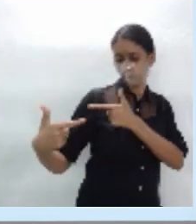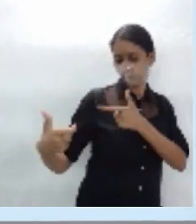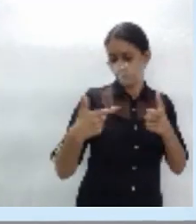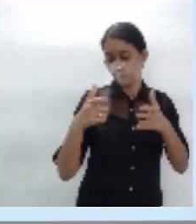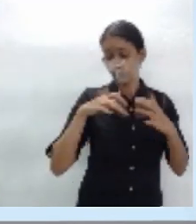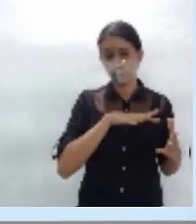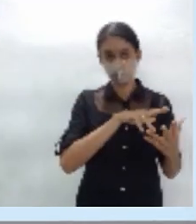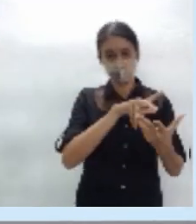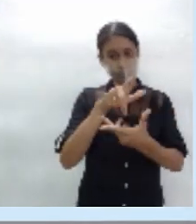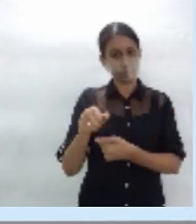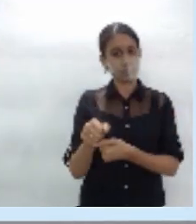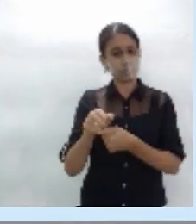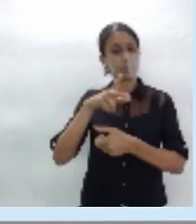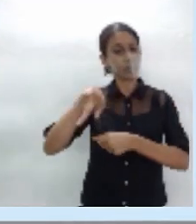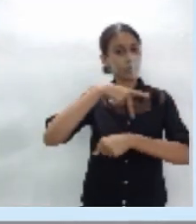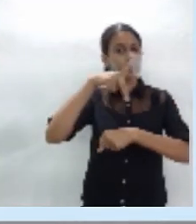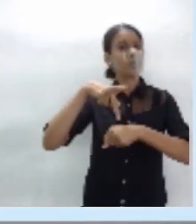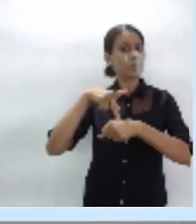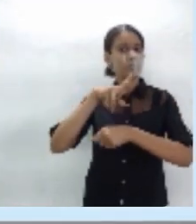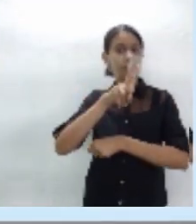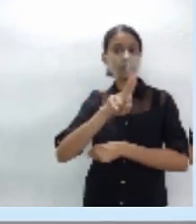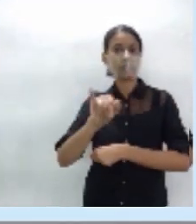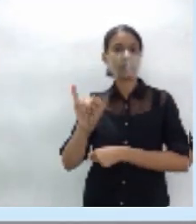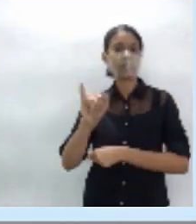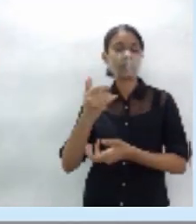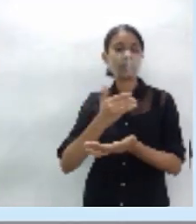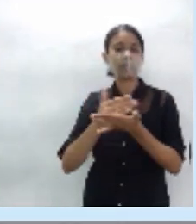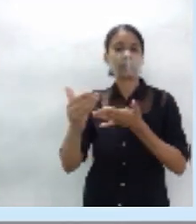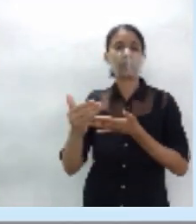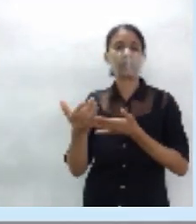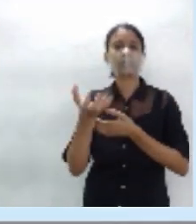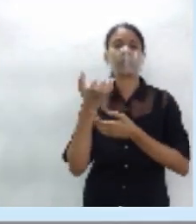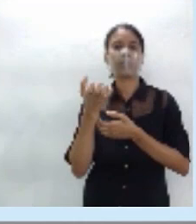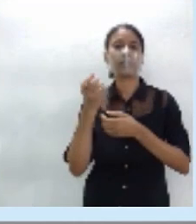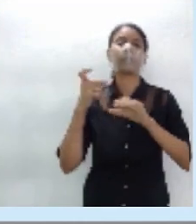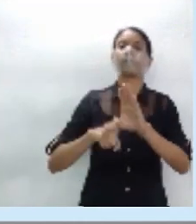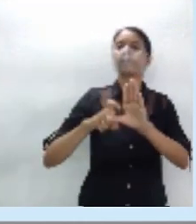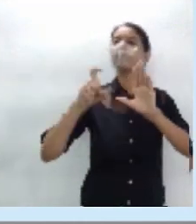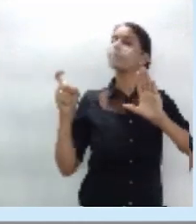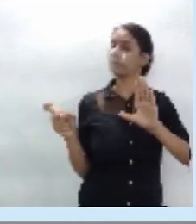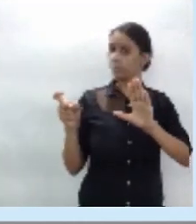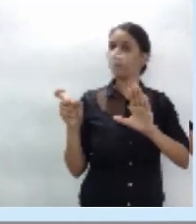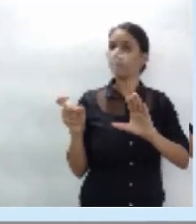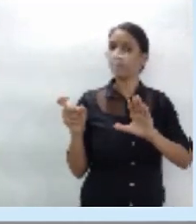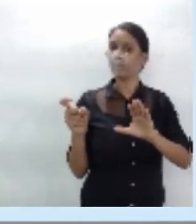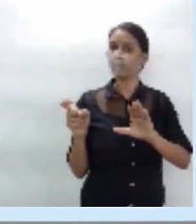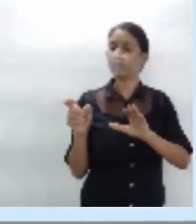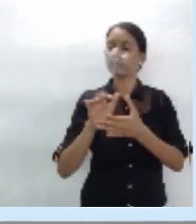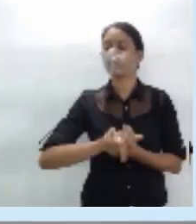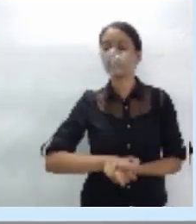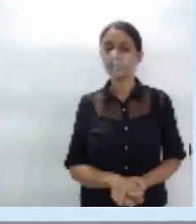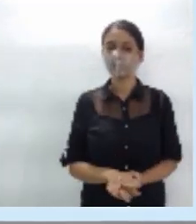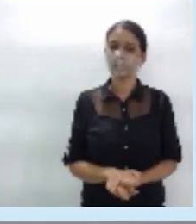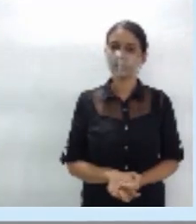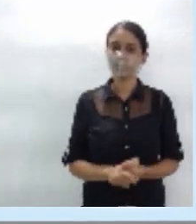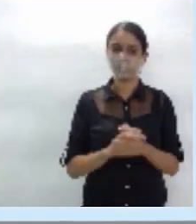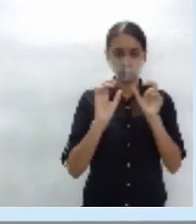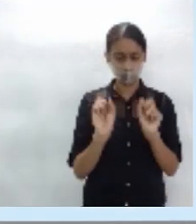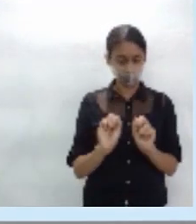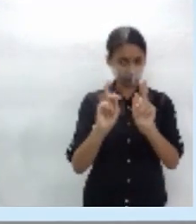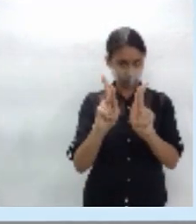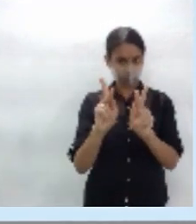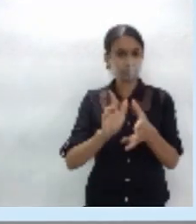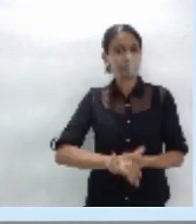Mundial, esses países vão começar a querer sua independência, essas nações, melhor falando, tá